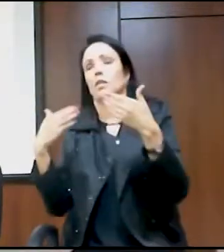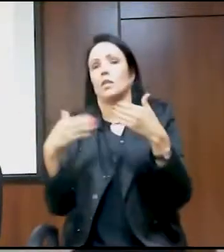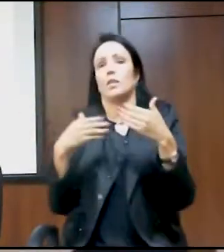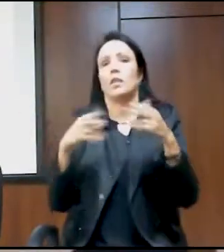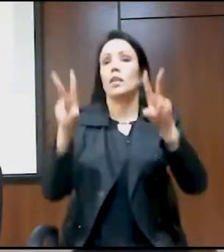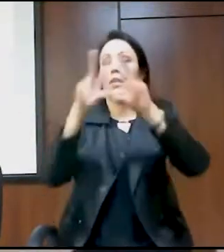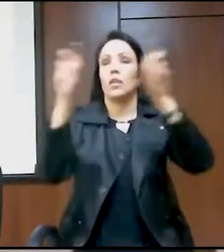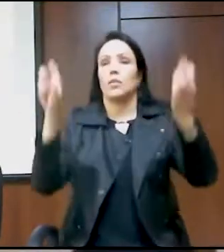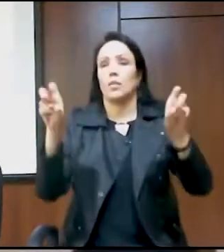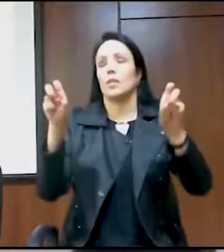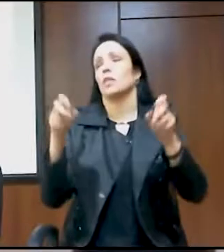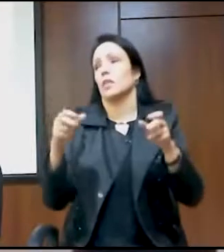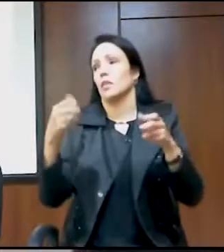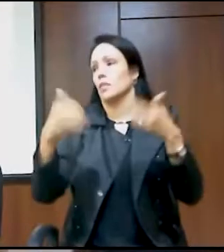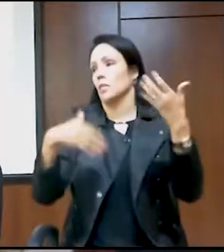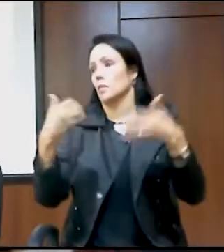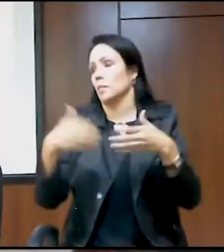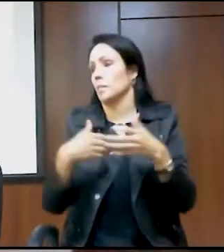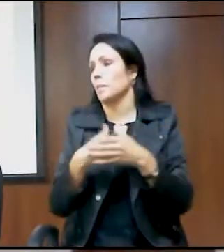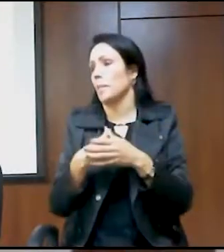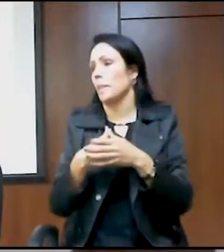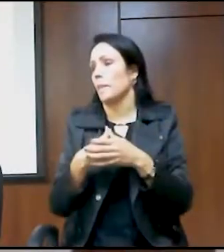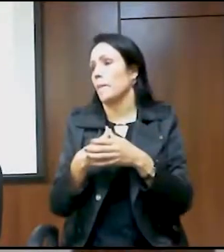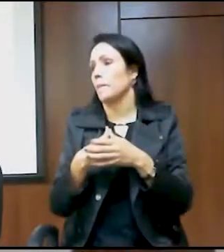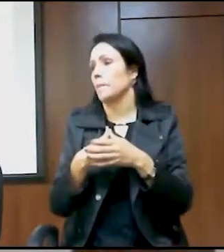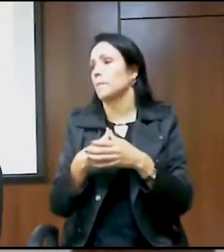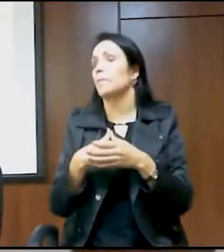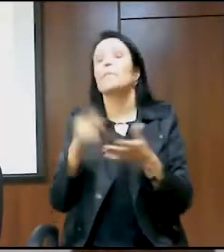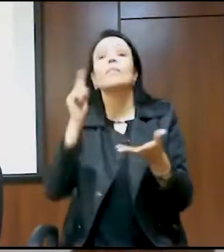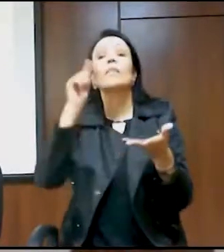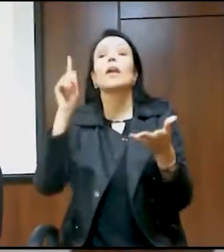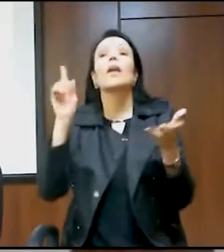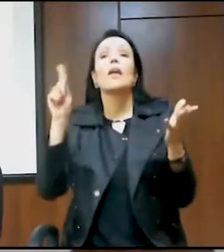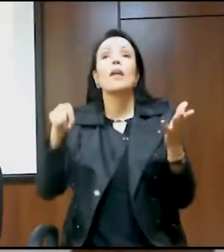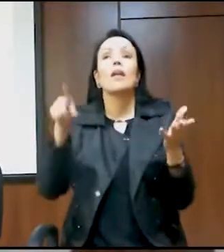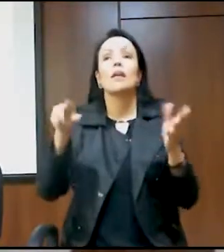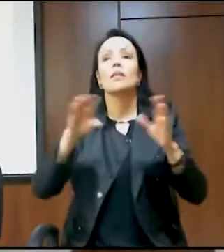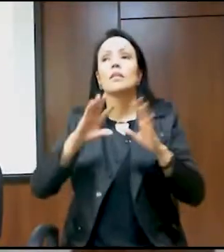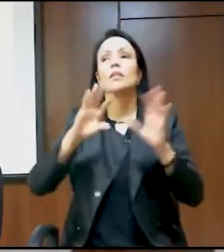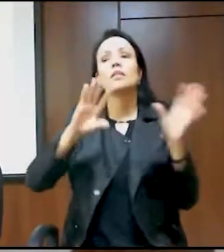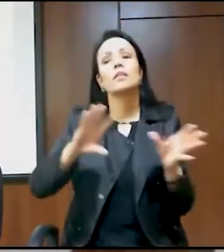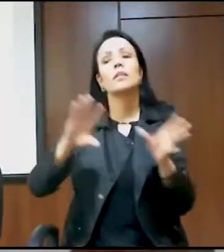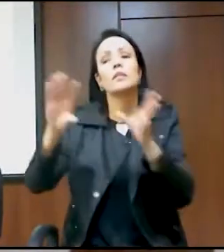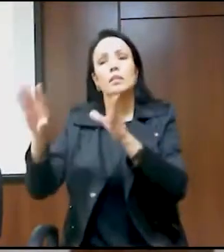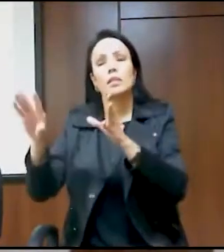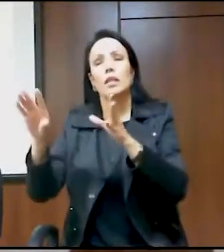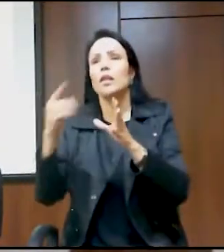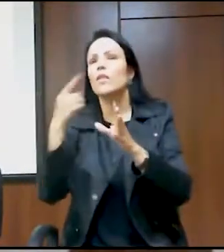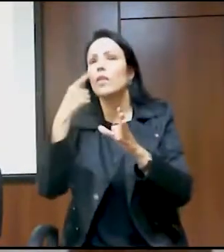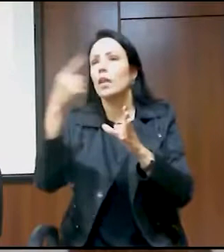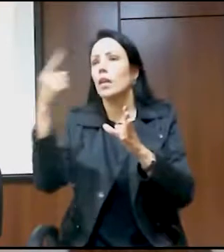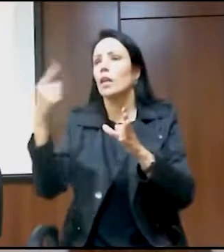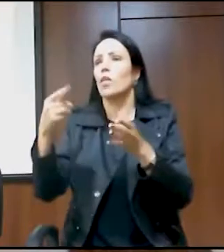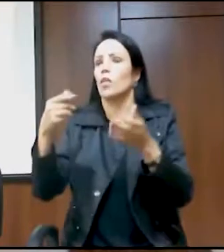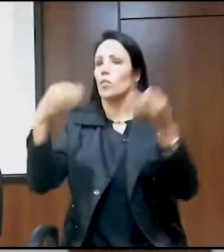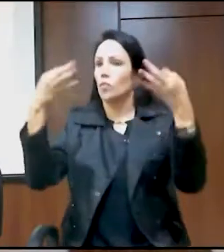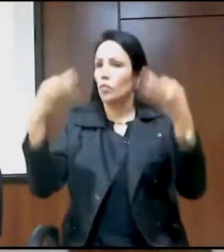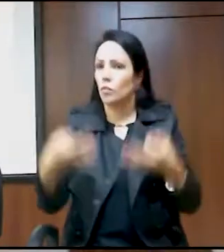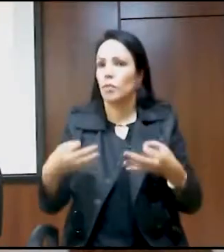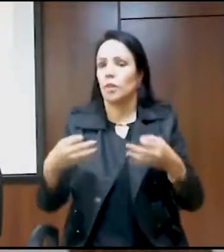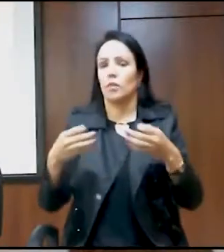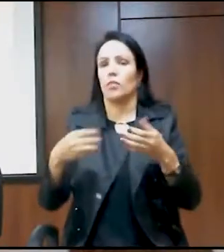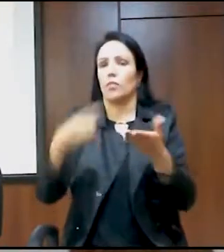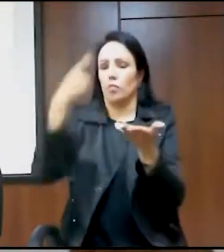temas específicos. A ideia é que a gente saia um pouco do isolamento e venha afirmar e reafirmar um compromisso